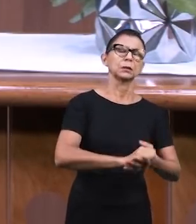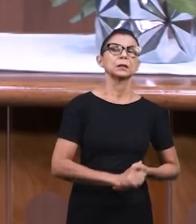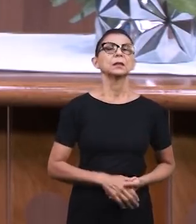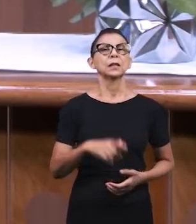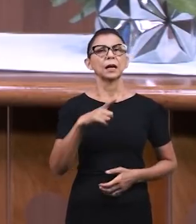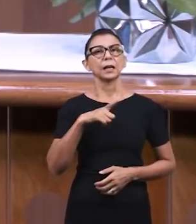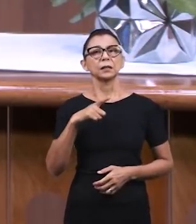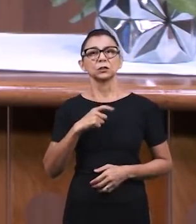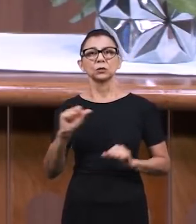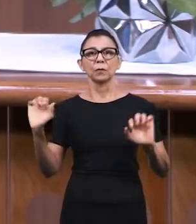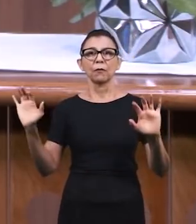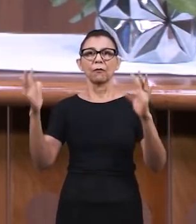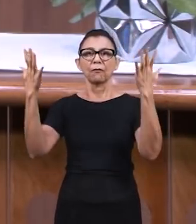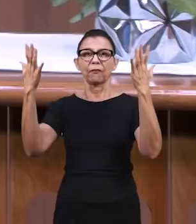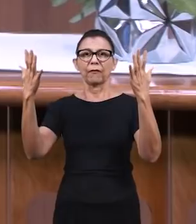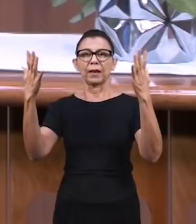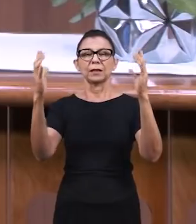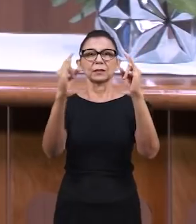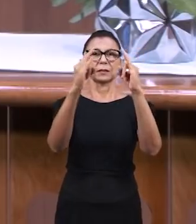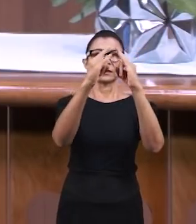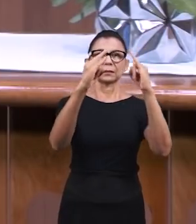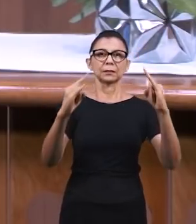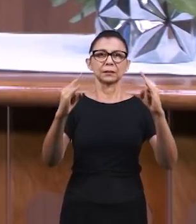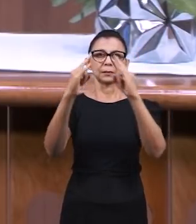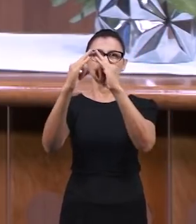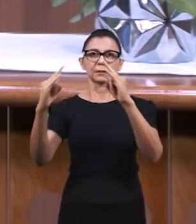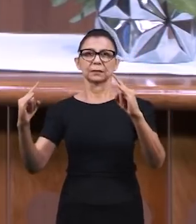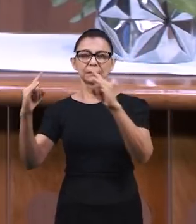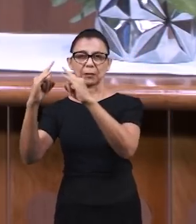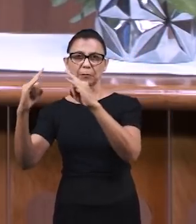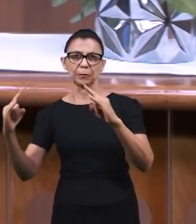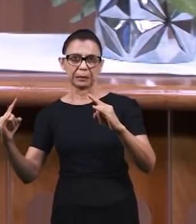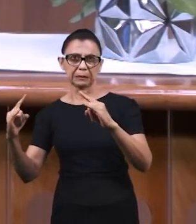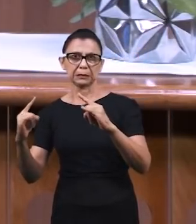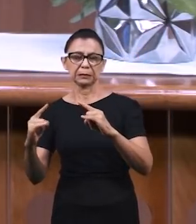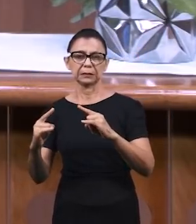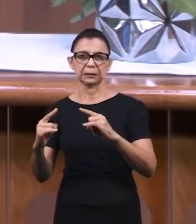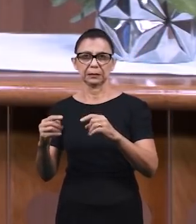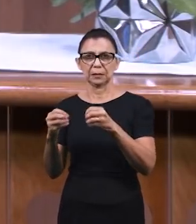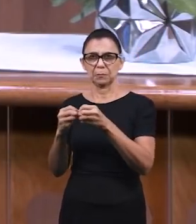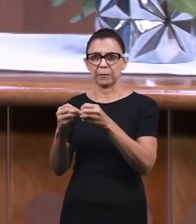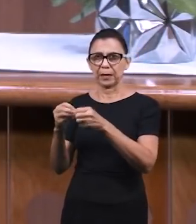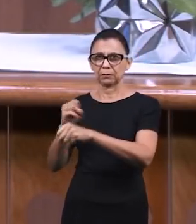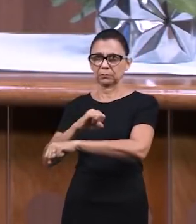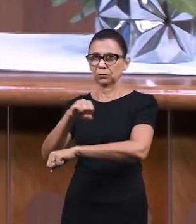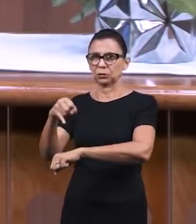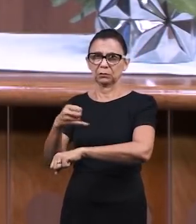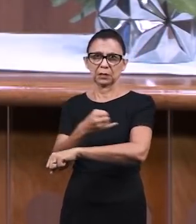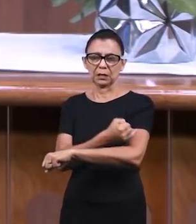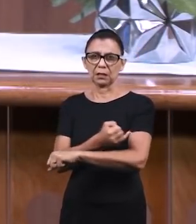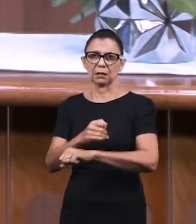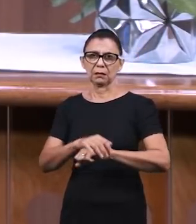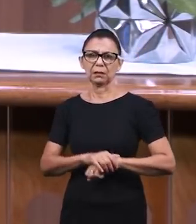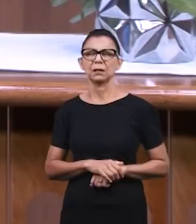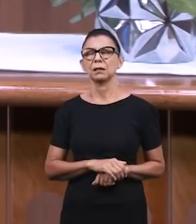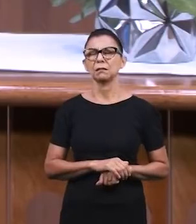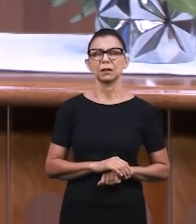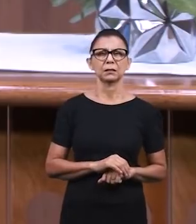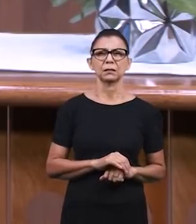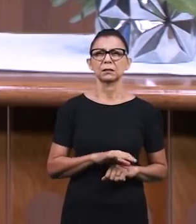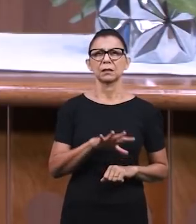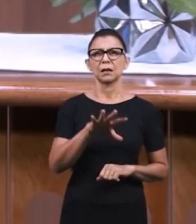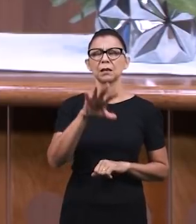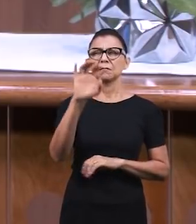das Cabanas, eles se acampavam próximo de Jerusalém, com os próprios, aquilo que tinha ali, os